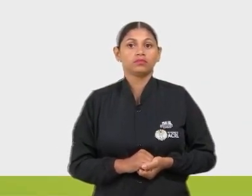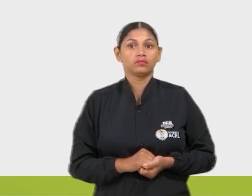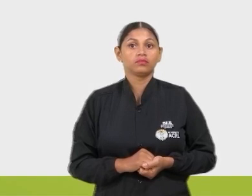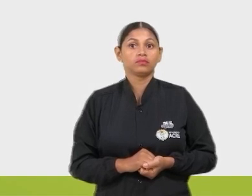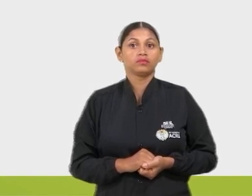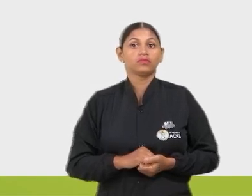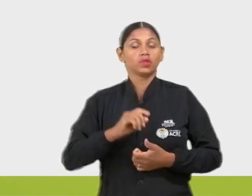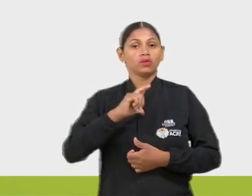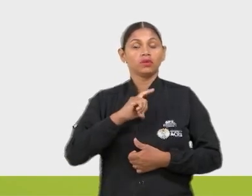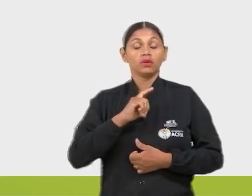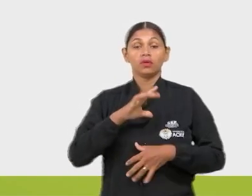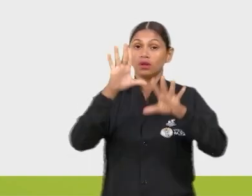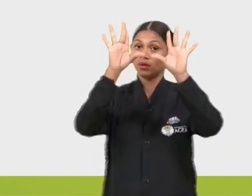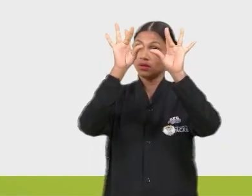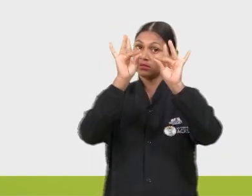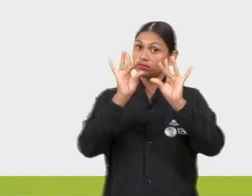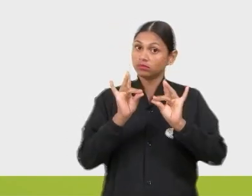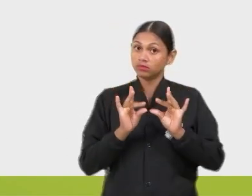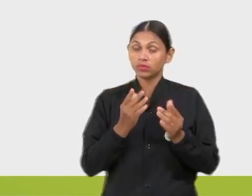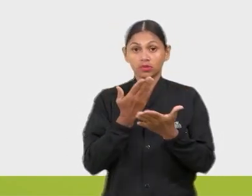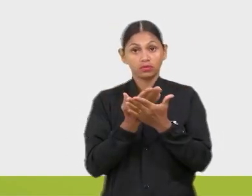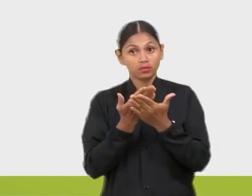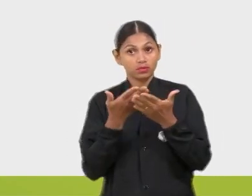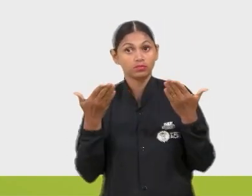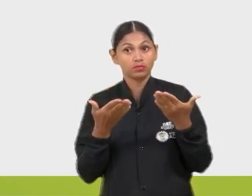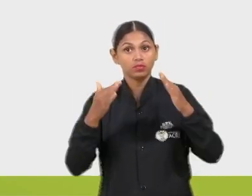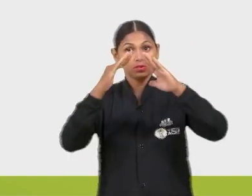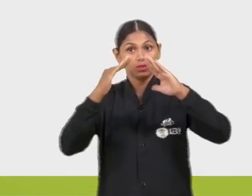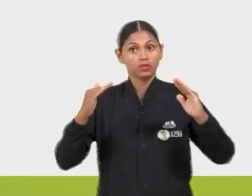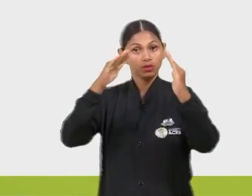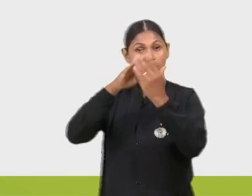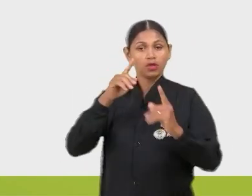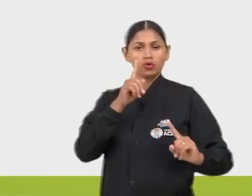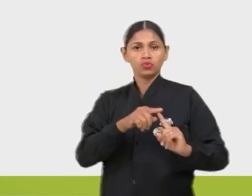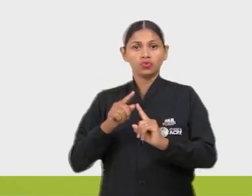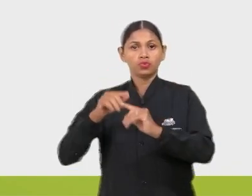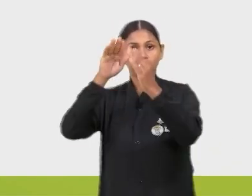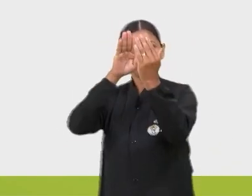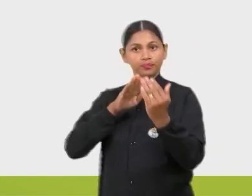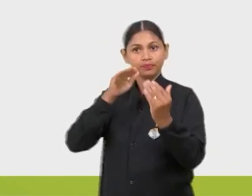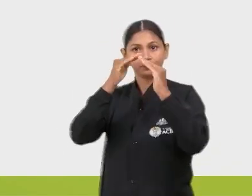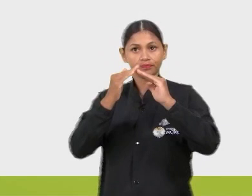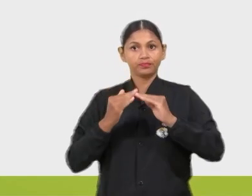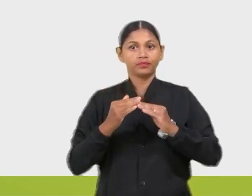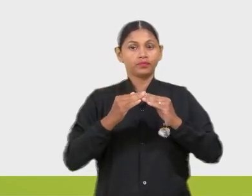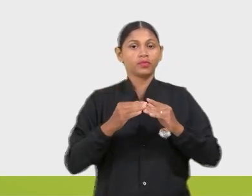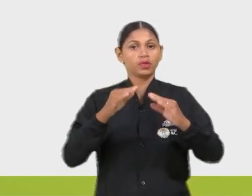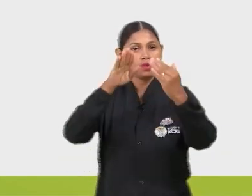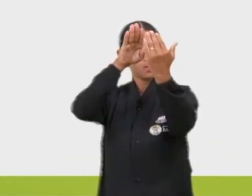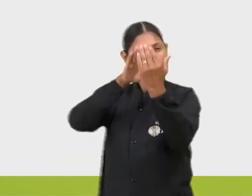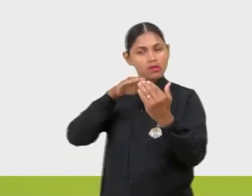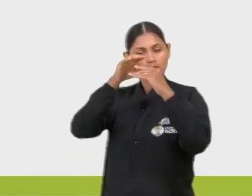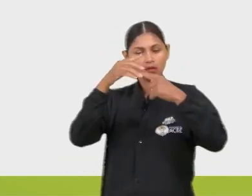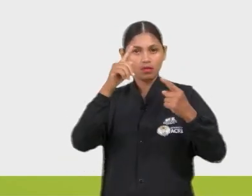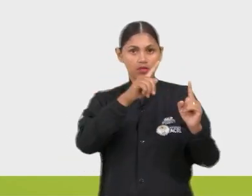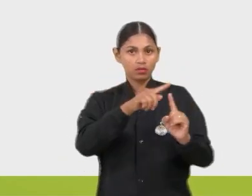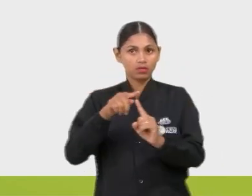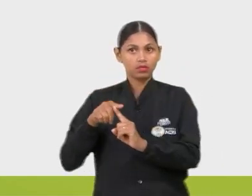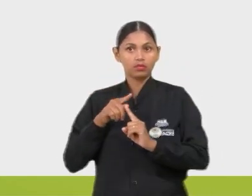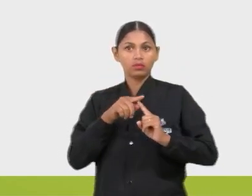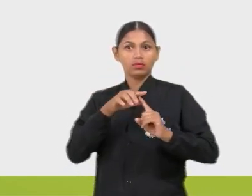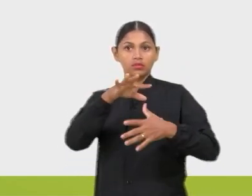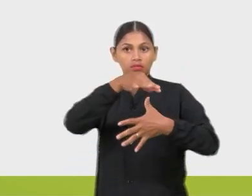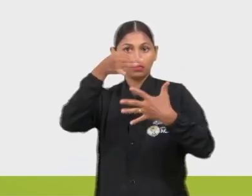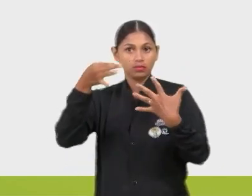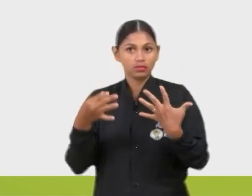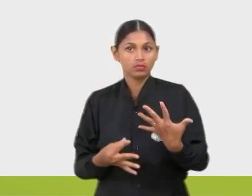Nós temos aqui alguns tópicos que vão ser trabalhados hoje, né? Pirâmide, tipo de pirâmide, as pirâmides e seus elementos, né? Pirâmides regulares retas, para a gente poder